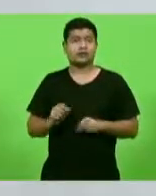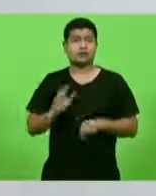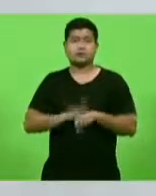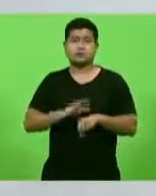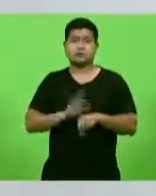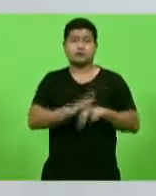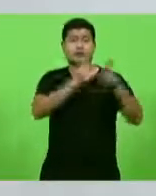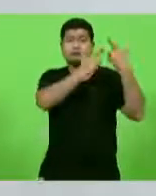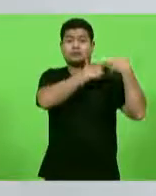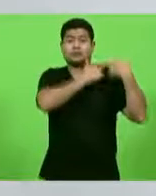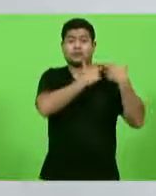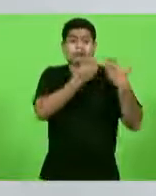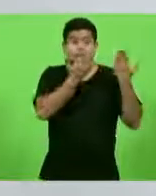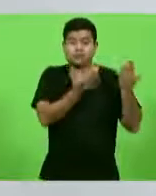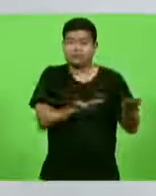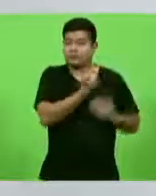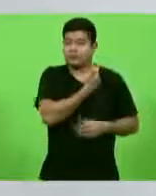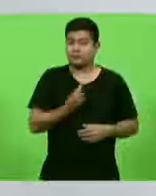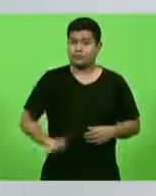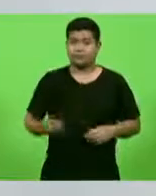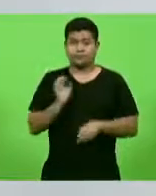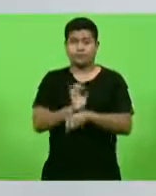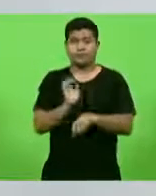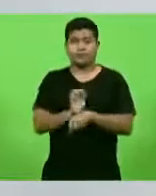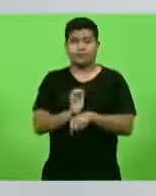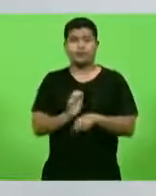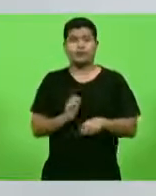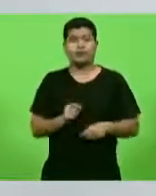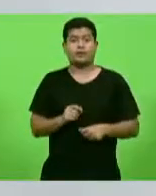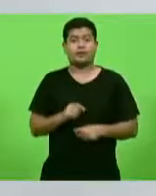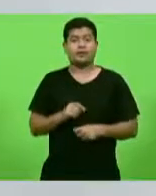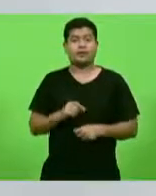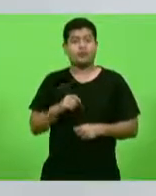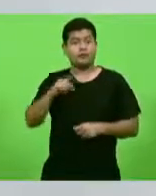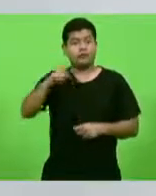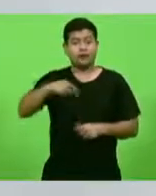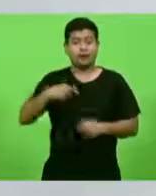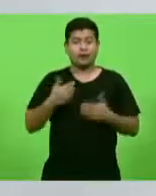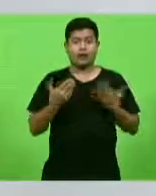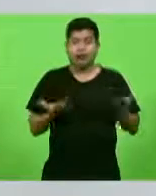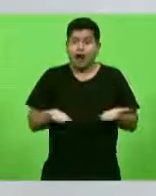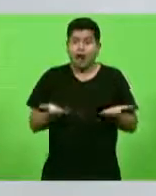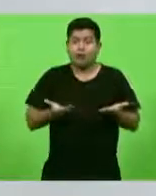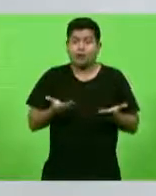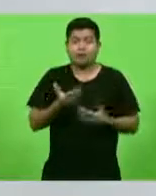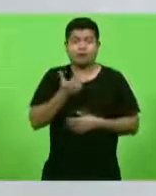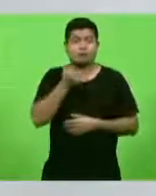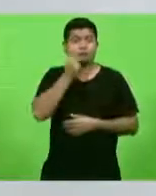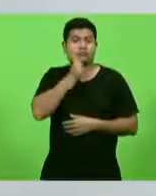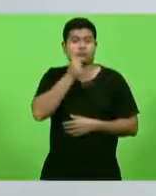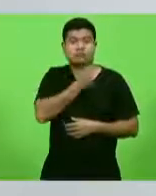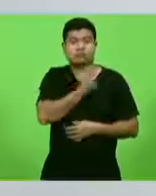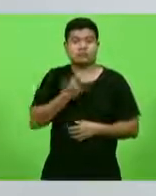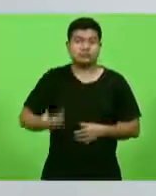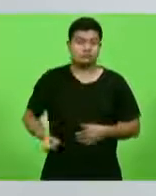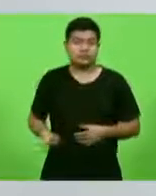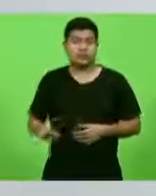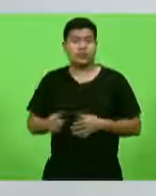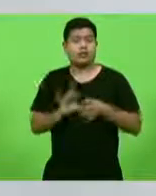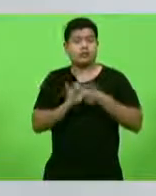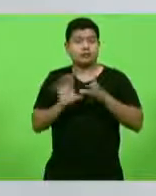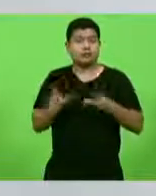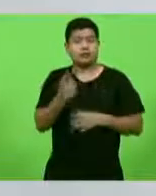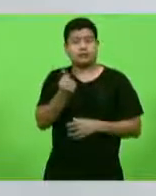governo do estado. E o pontapé inicial é do governador, da governadora agora, para liberar os recursos para o